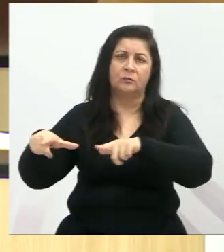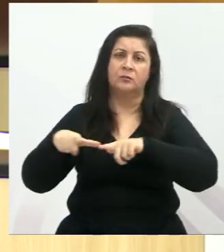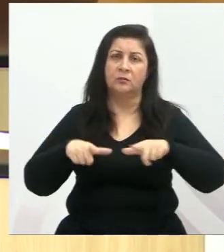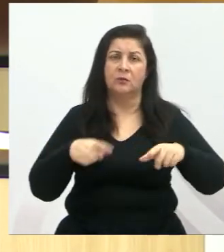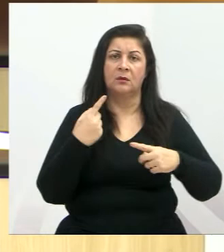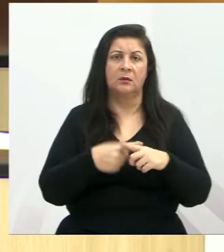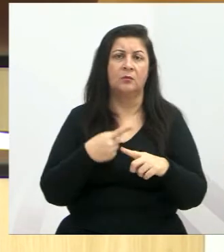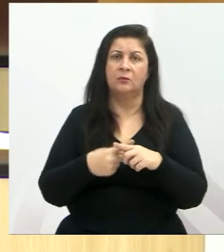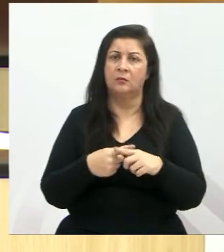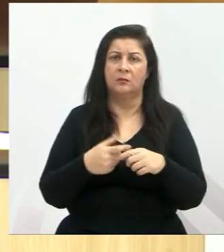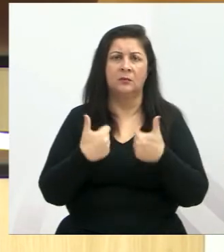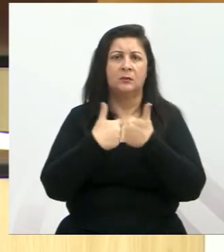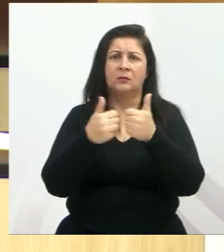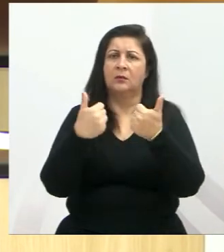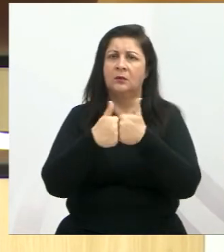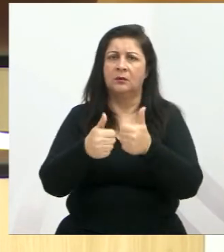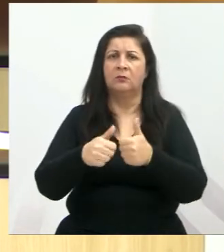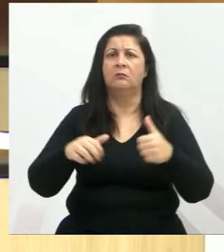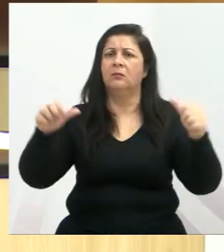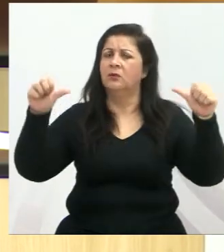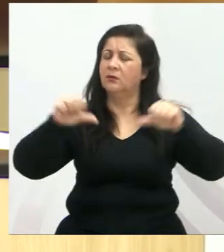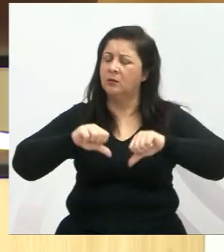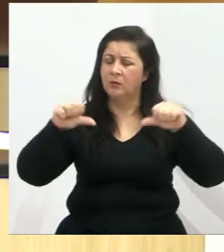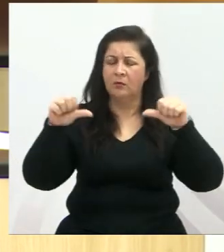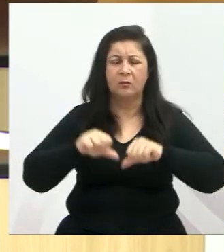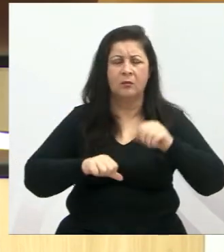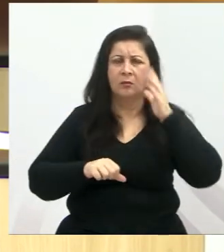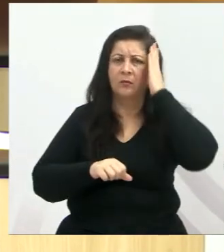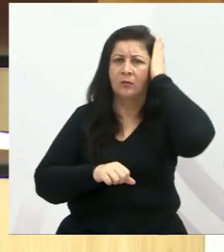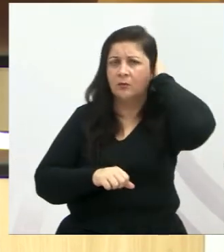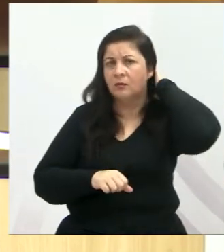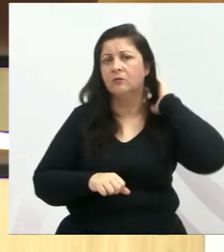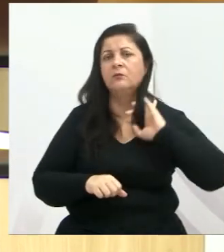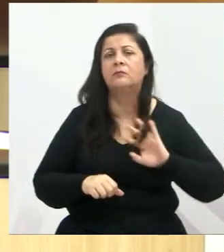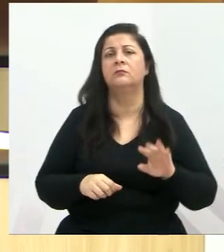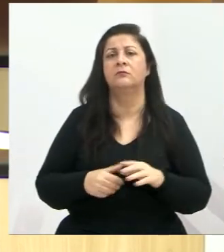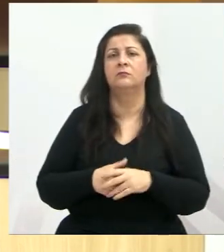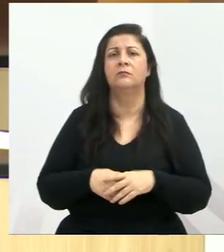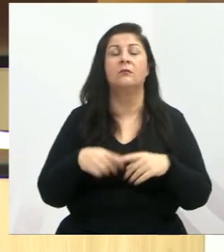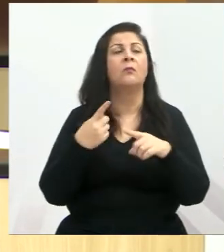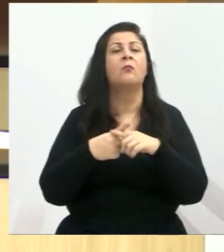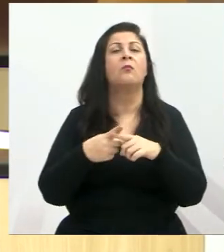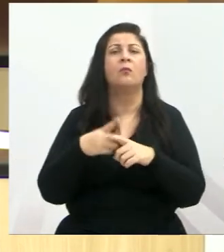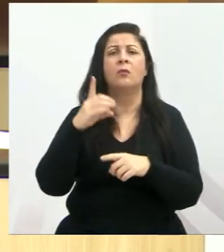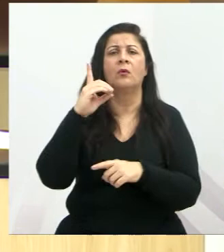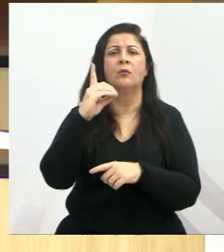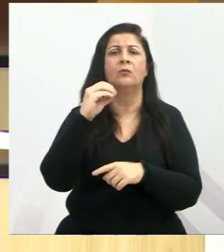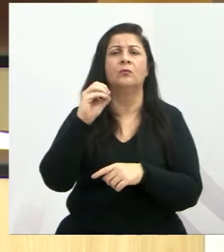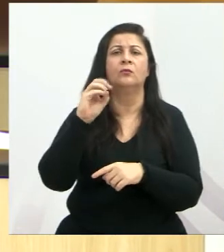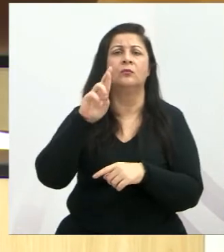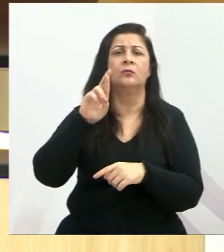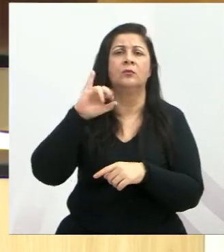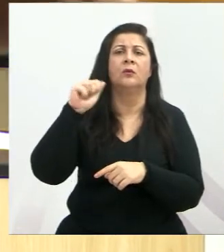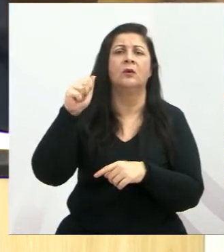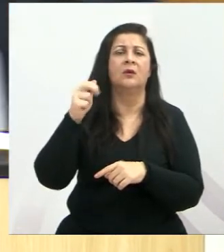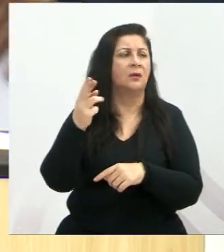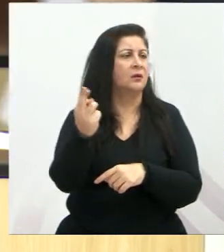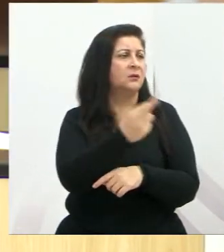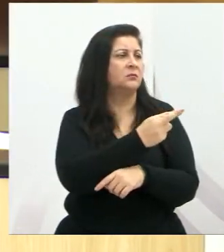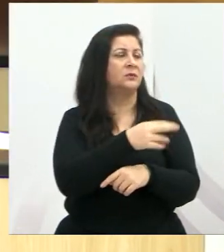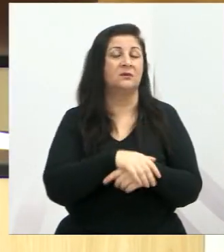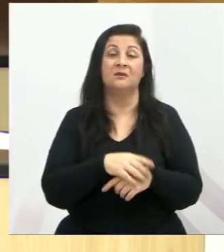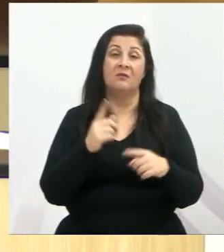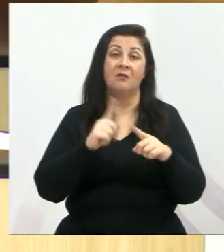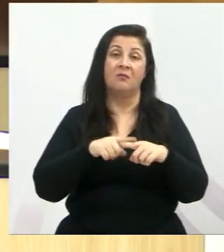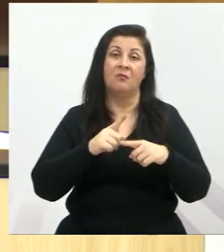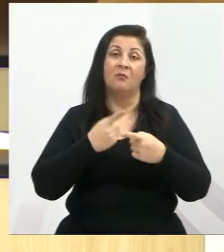uma falência do verdadeiro transporte público de passageiro. Por que o Dória respondeu dessa maneira? Porque, infelizmente, nunca andou de